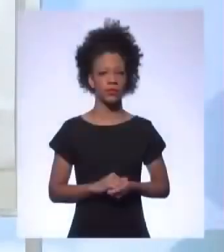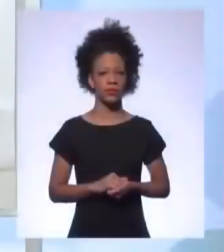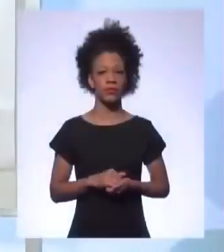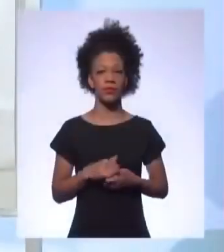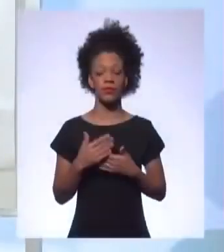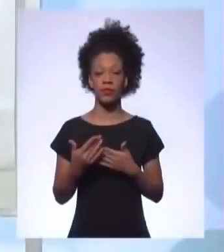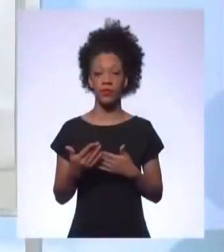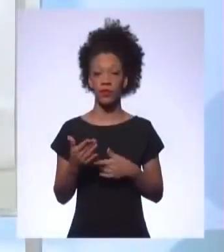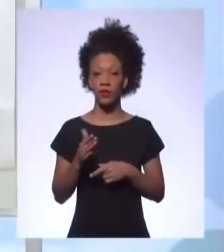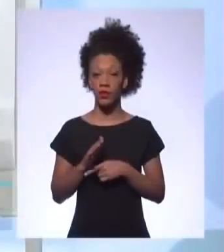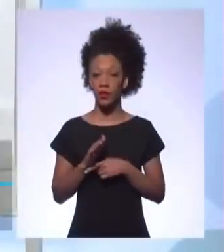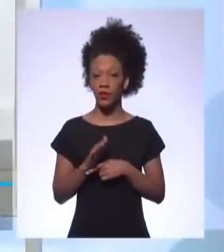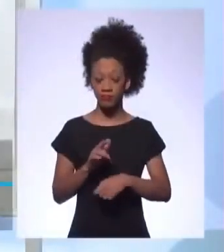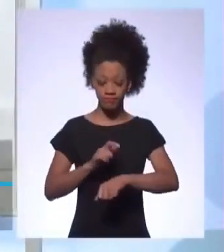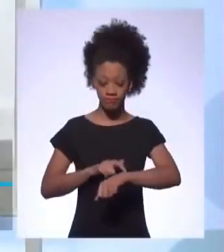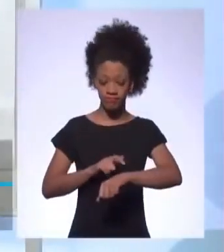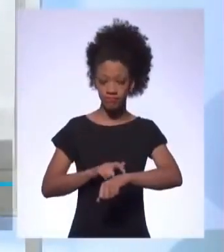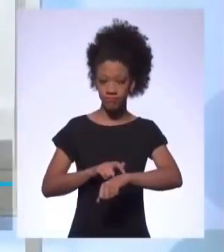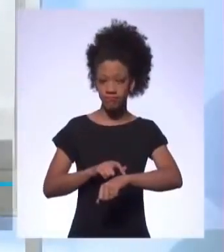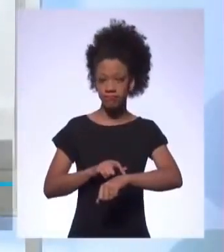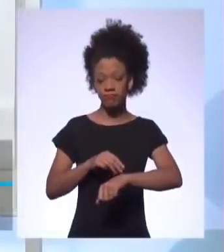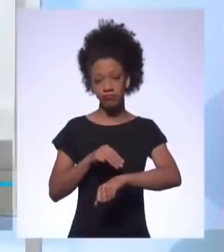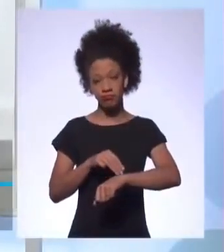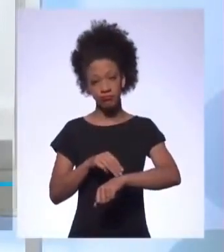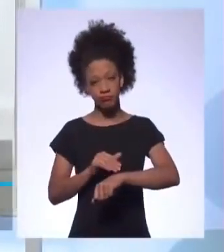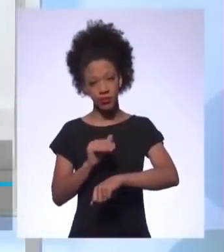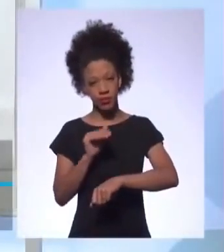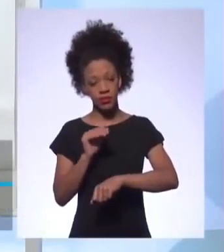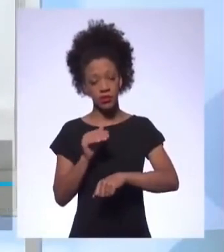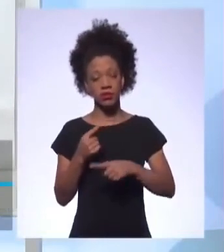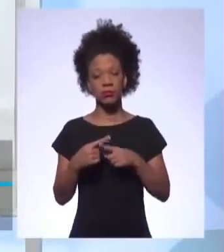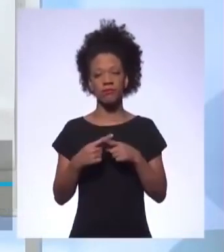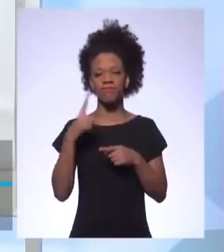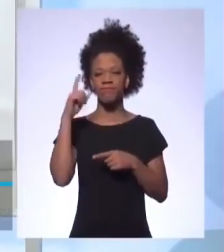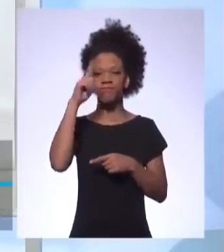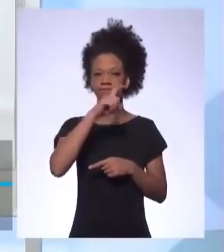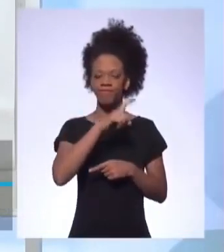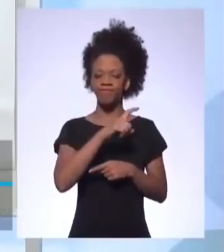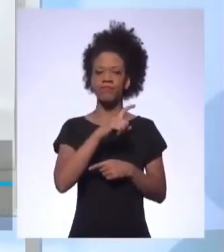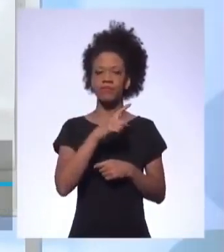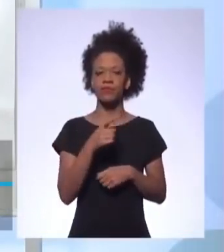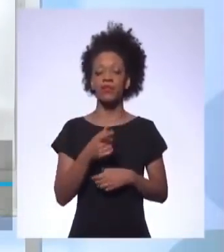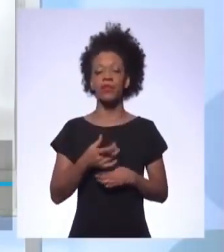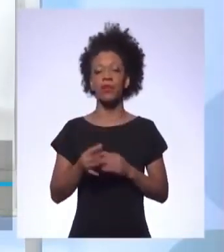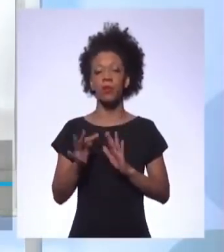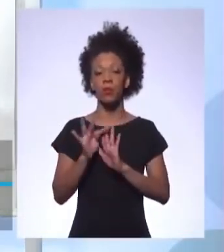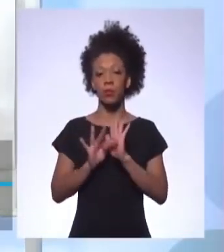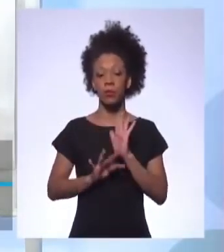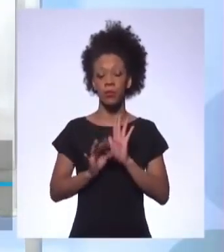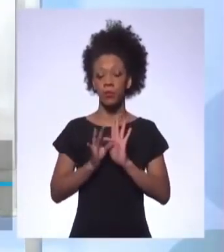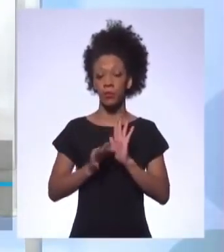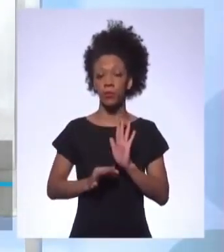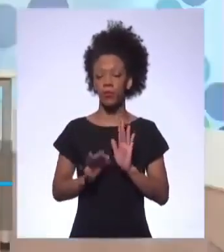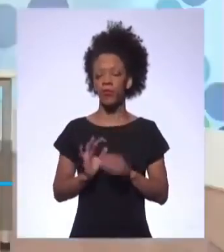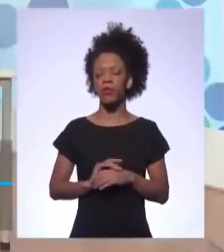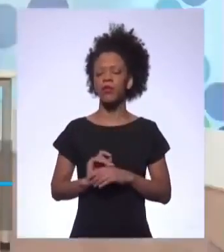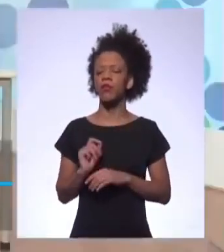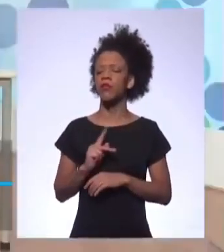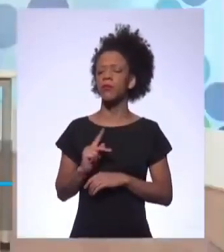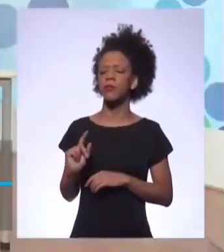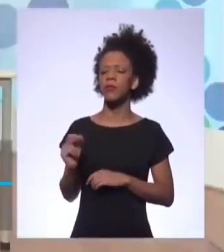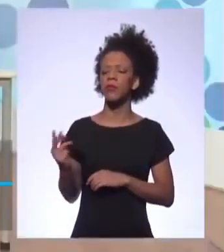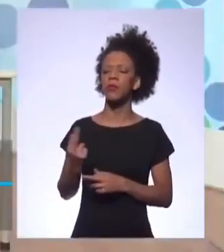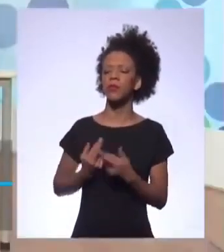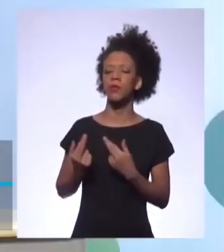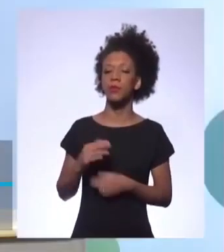Hoje eu dei um pouquinho mais de tempo porque realmente é um pouquinho mais difícil, mais complicado o nosso texto. E aí, Ed, quais foram as respostas?